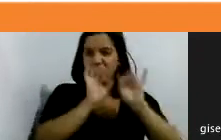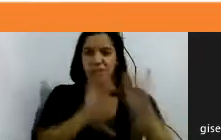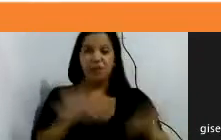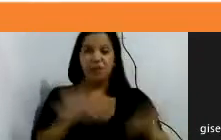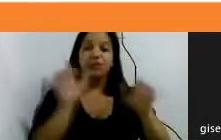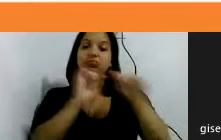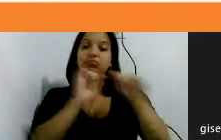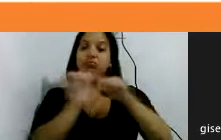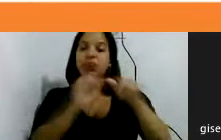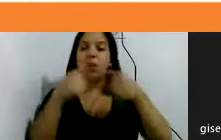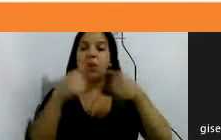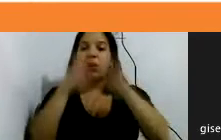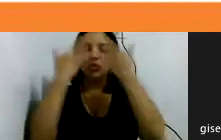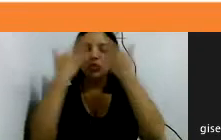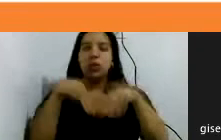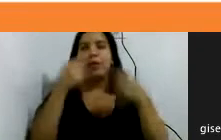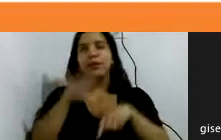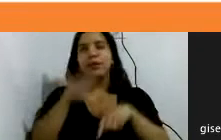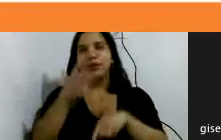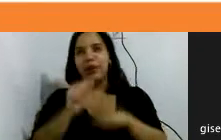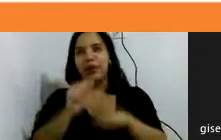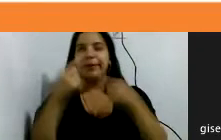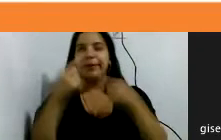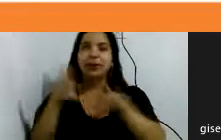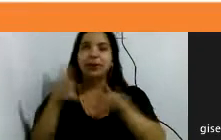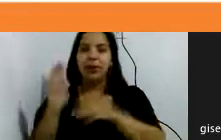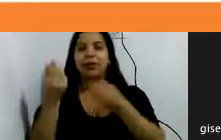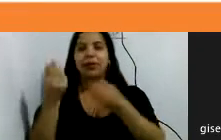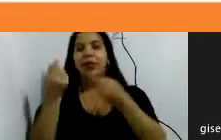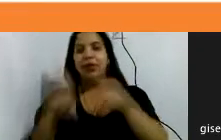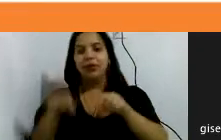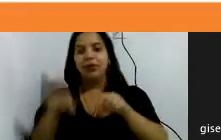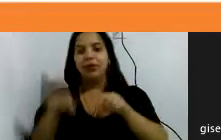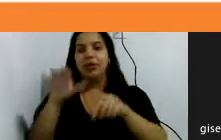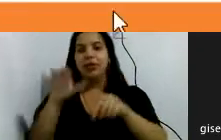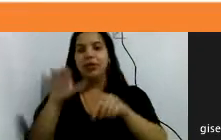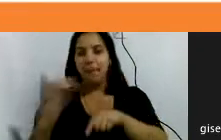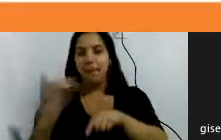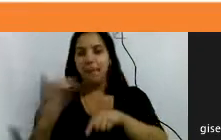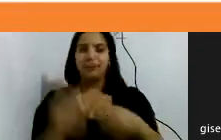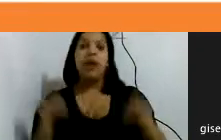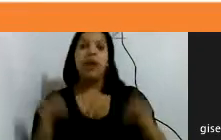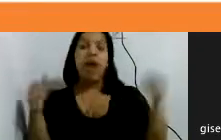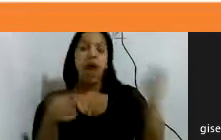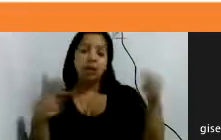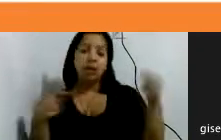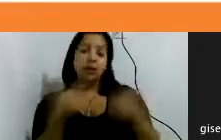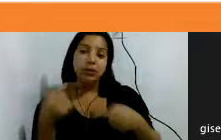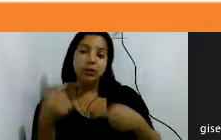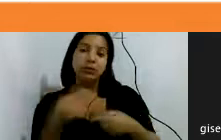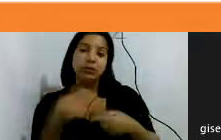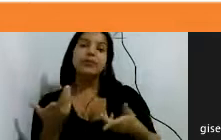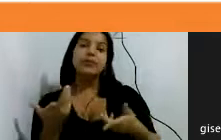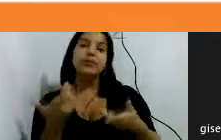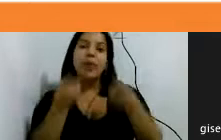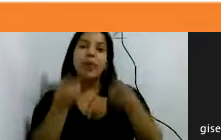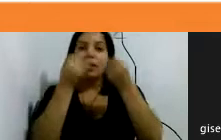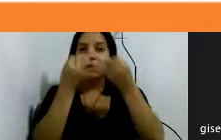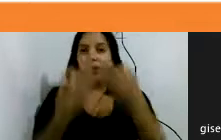trabalhar com os anticorpos anti-A e anti-B e anti-AB. Claro que aqui a gente está falando de